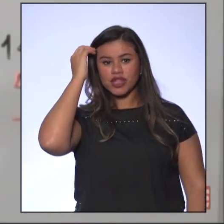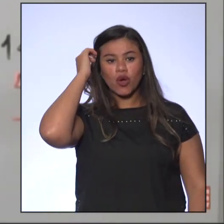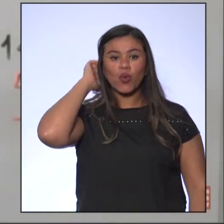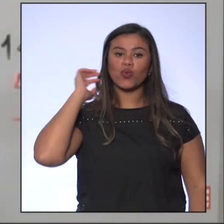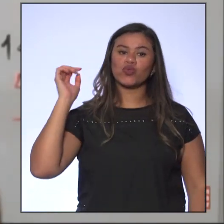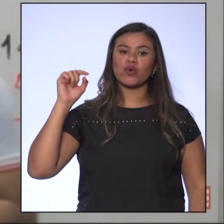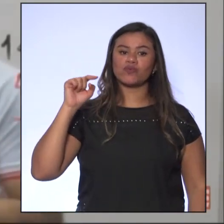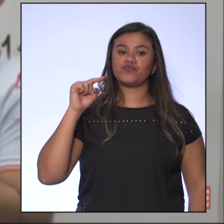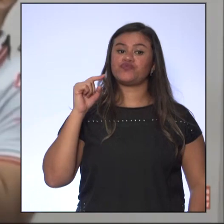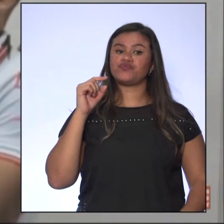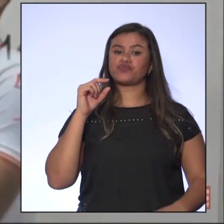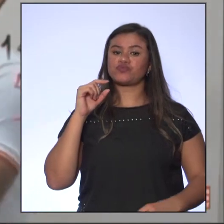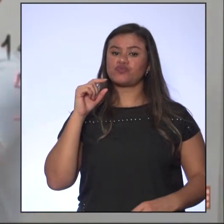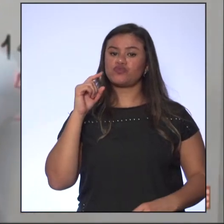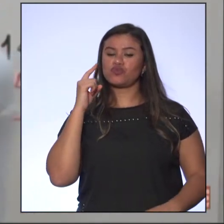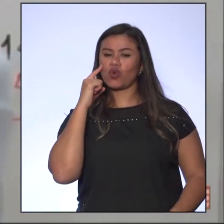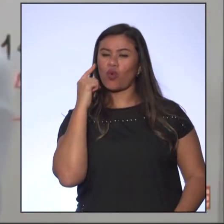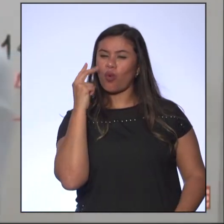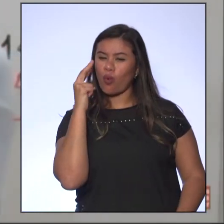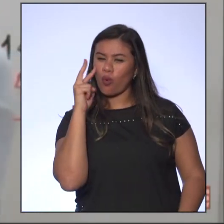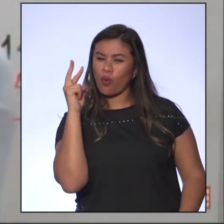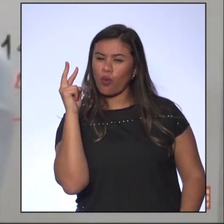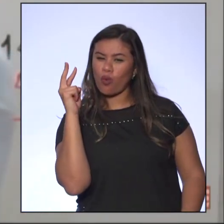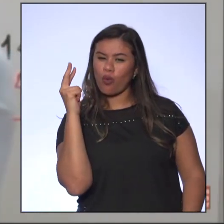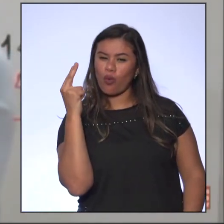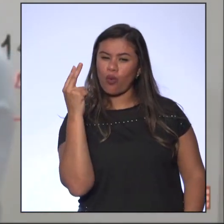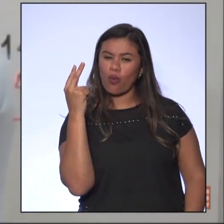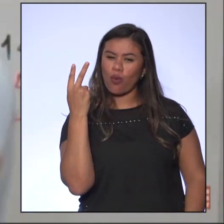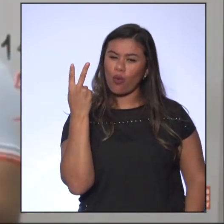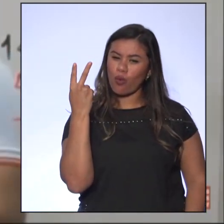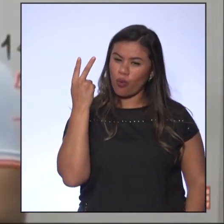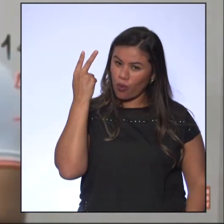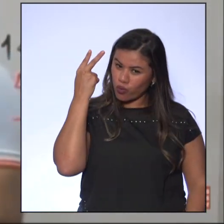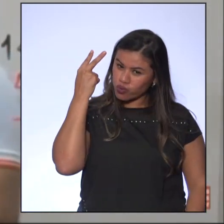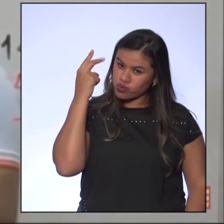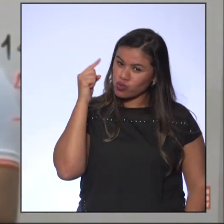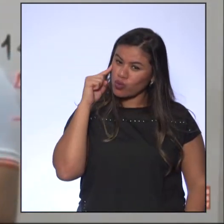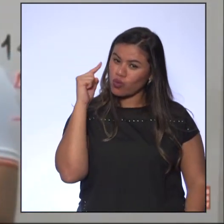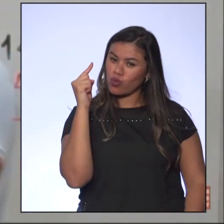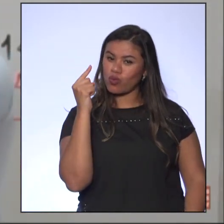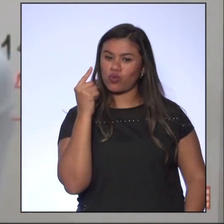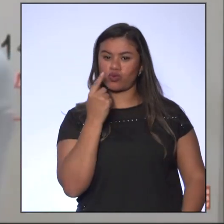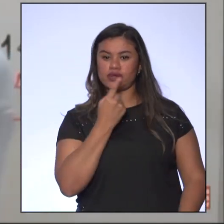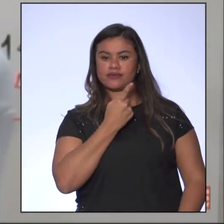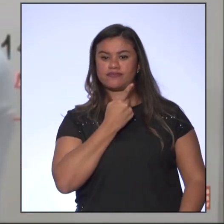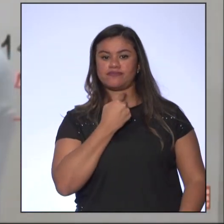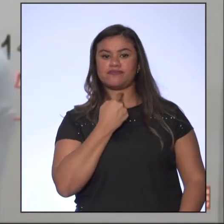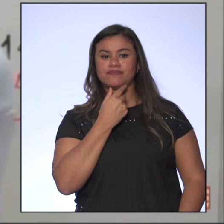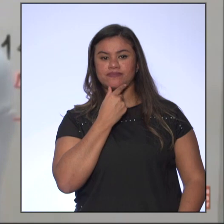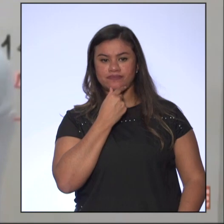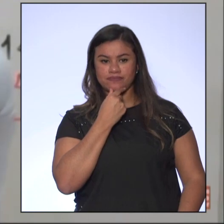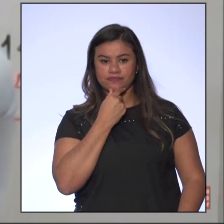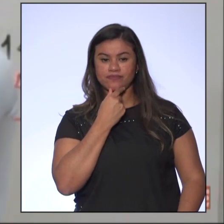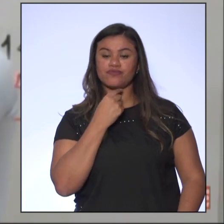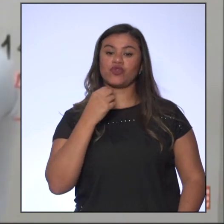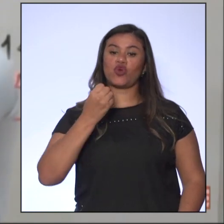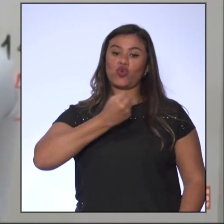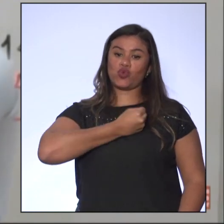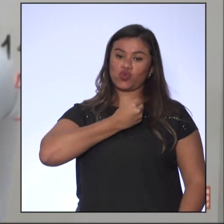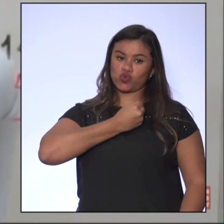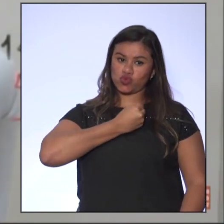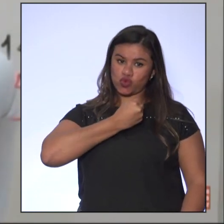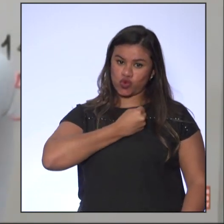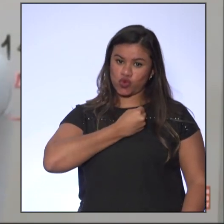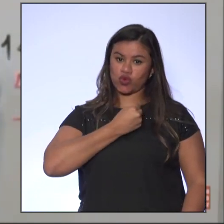aí. Pega a nota, multiplica pelo peso. Nota pelo peso, soma